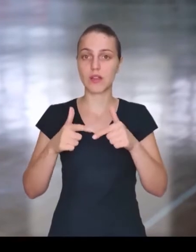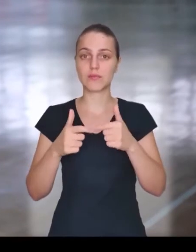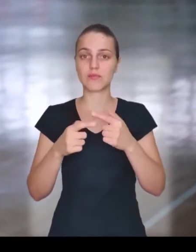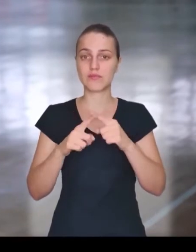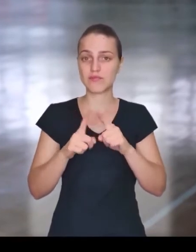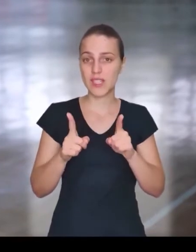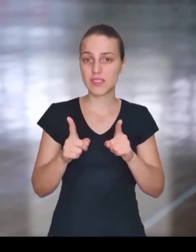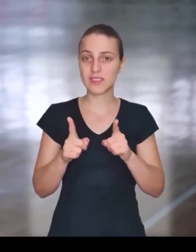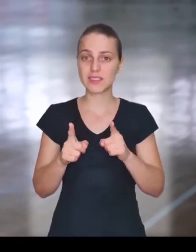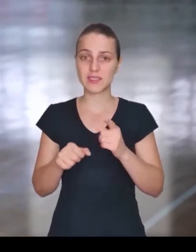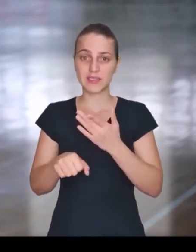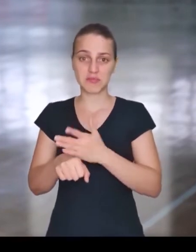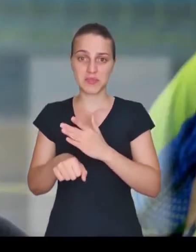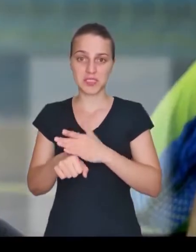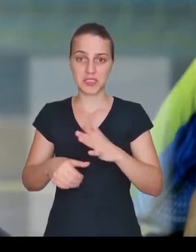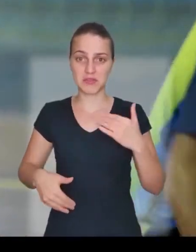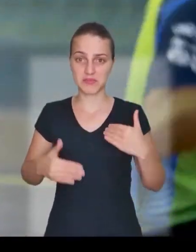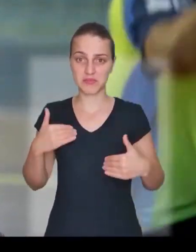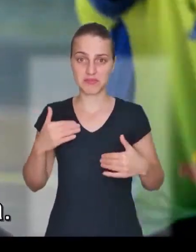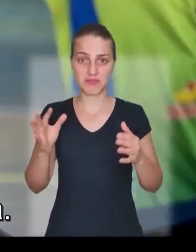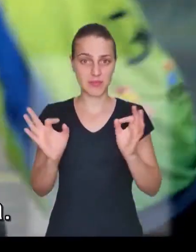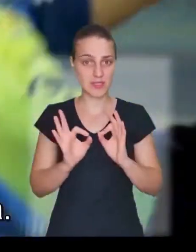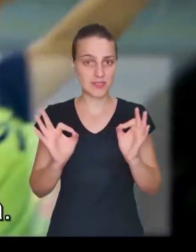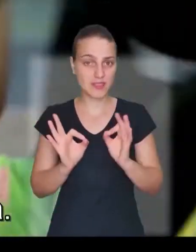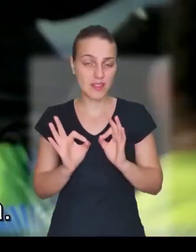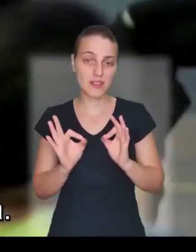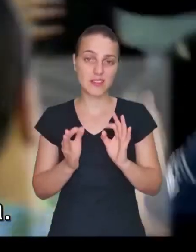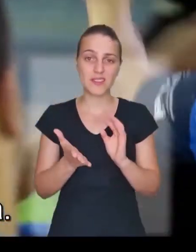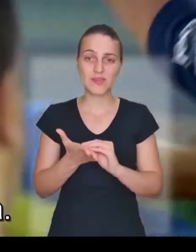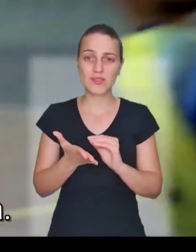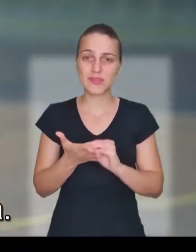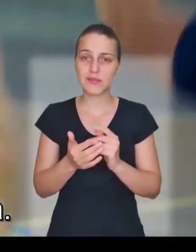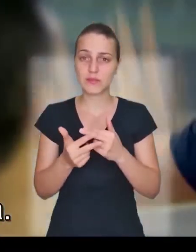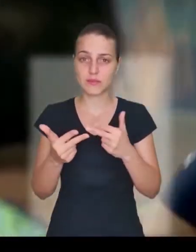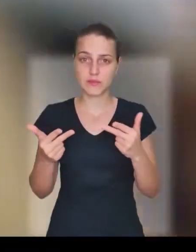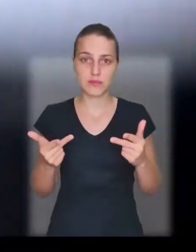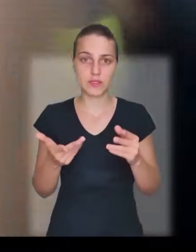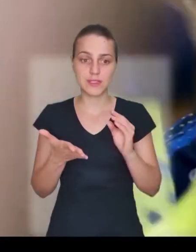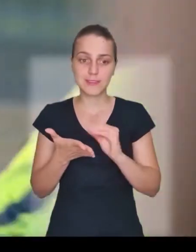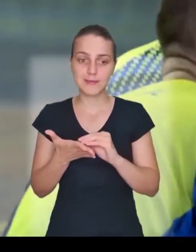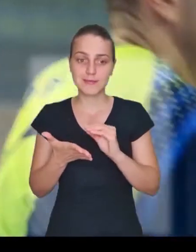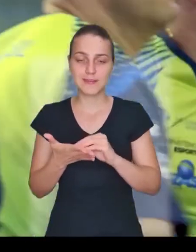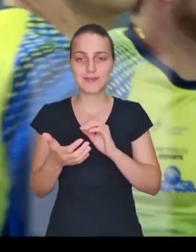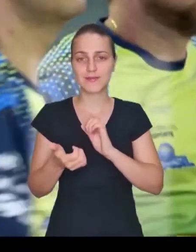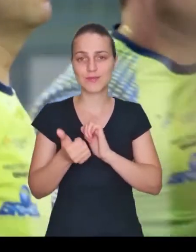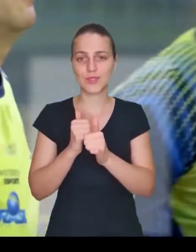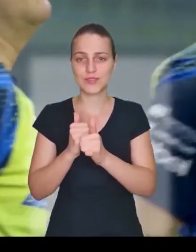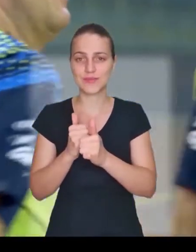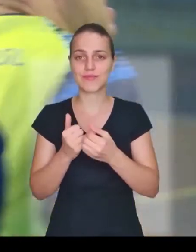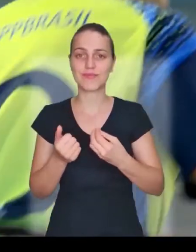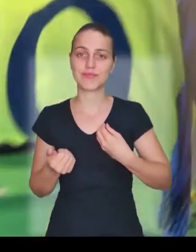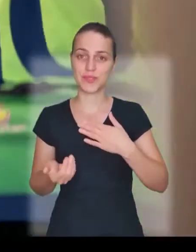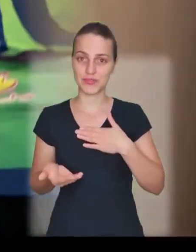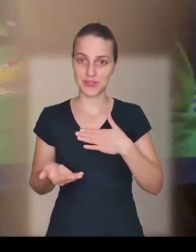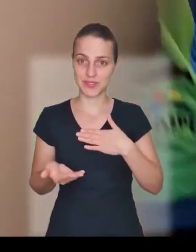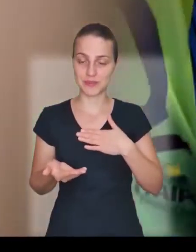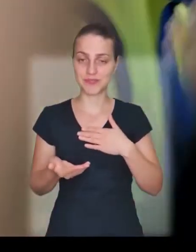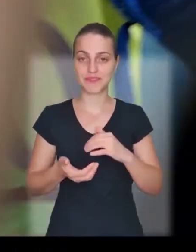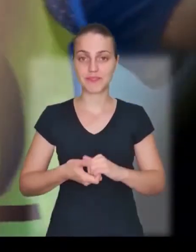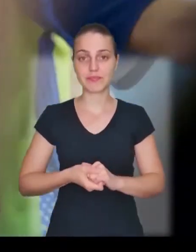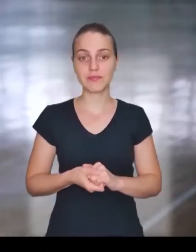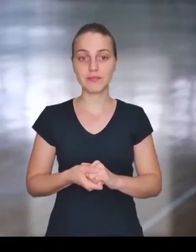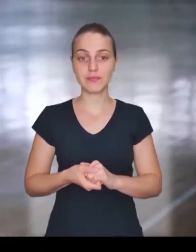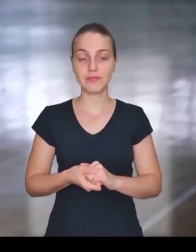coisa, eu não estava fazendo nenhuma atividade física e faltava esporte na minha vida ainda, porque né, como eu sempre fui muito ativo. Daí eu conheci